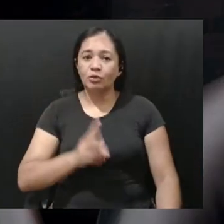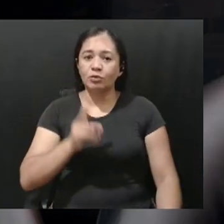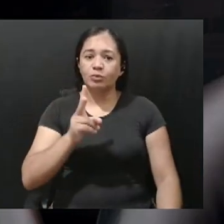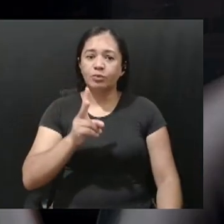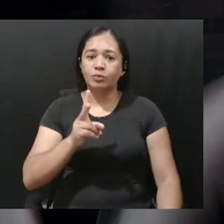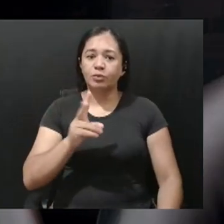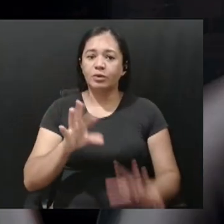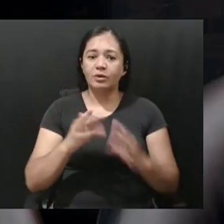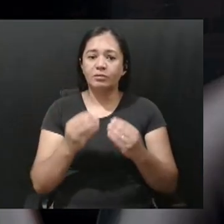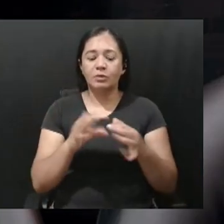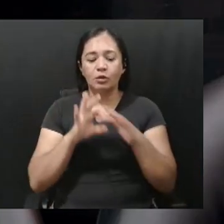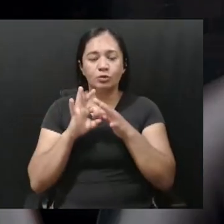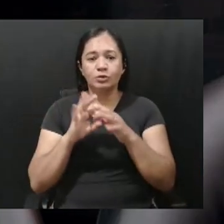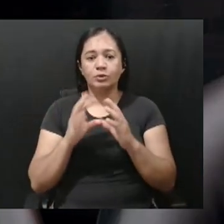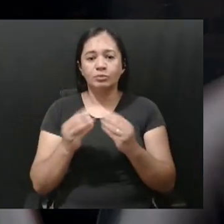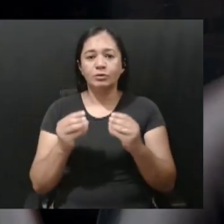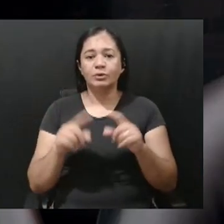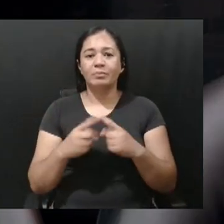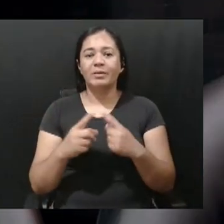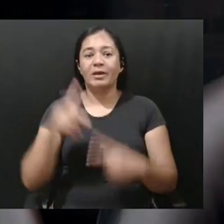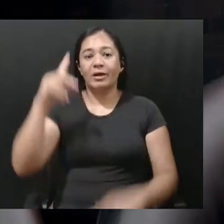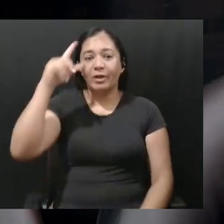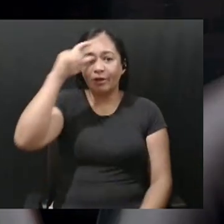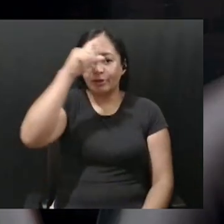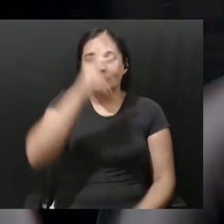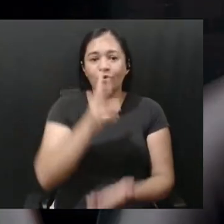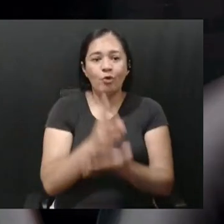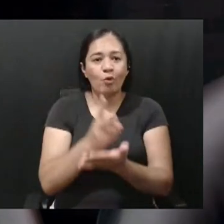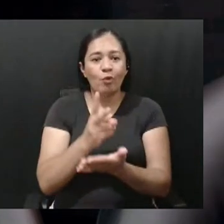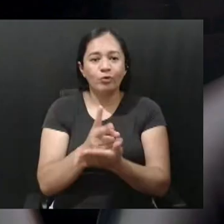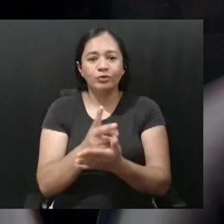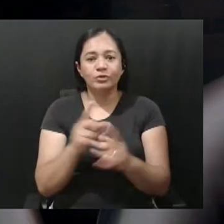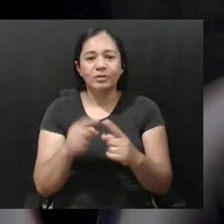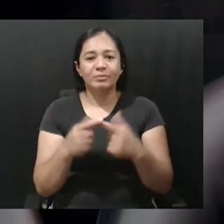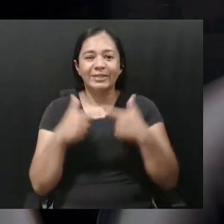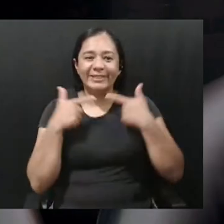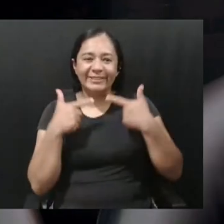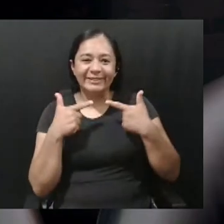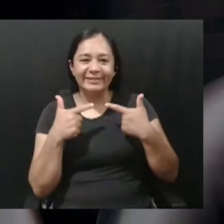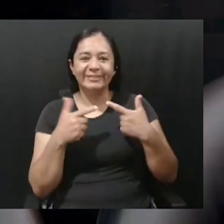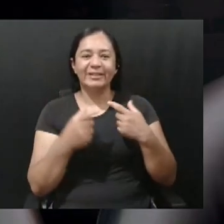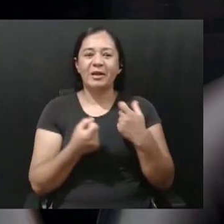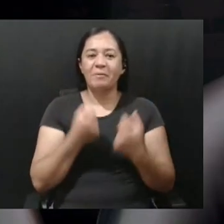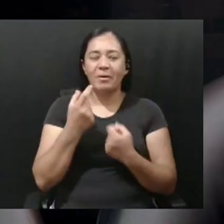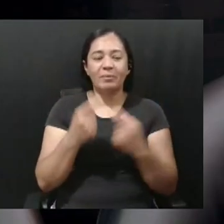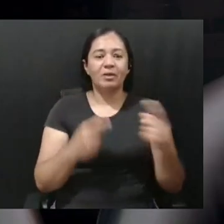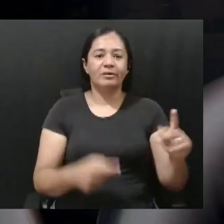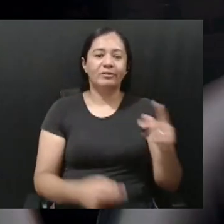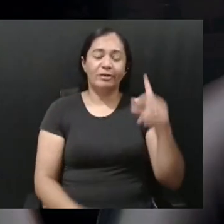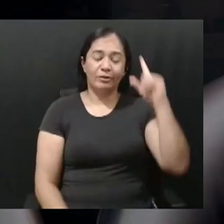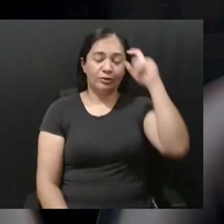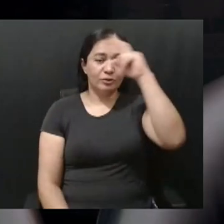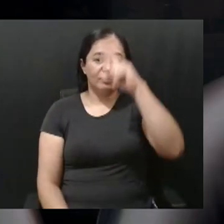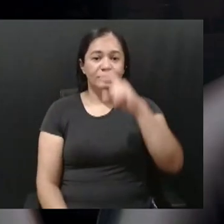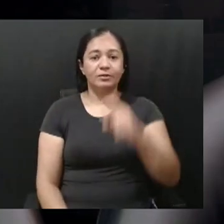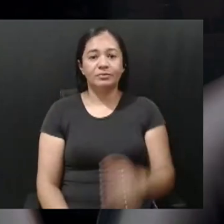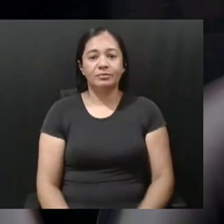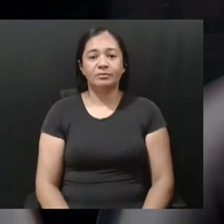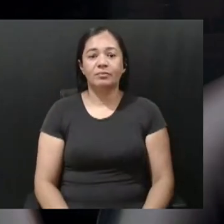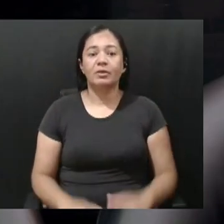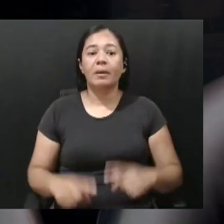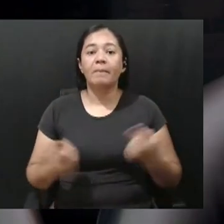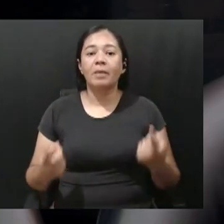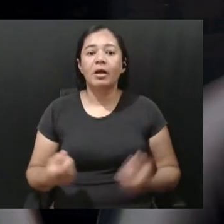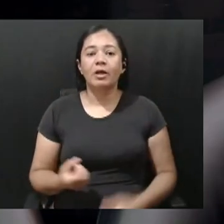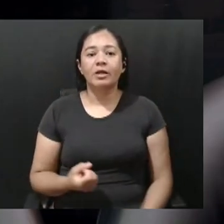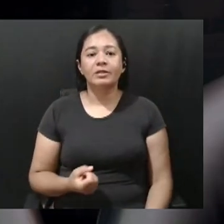muito difícil continuar sem ouvir a risada, sem ouvir as piadas e tudo Uhum. mais. Só que qual que foi o antídoto, né? Eu sempre falo isso para os pacientes,